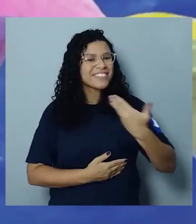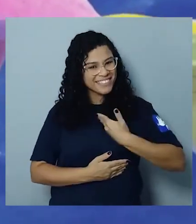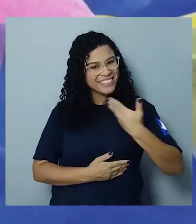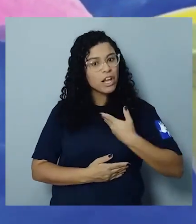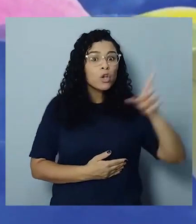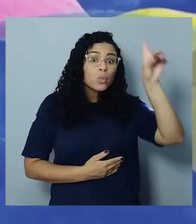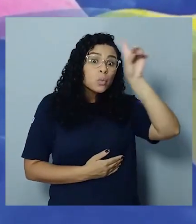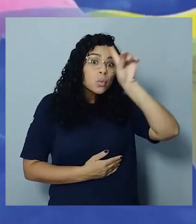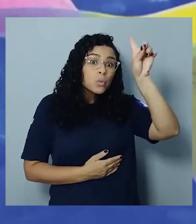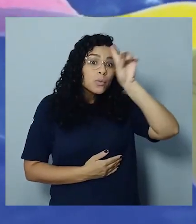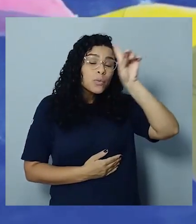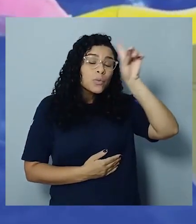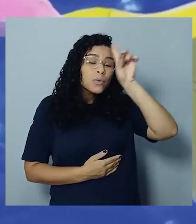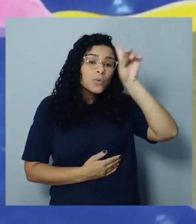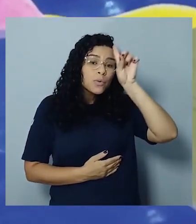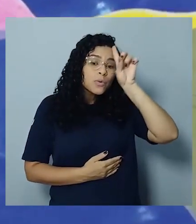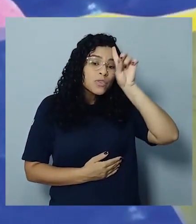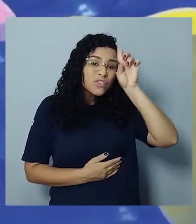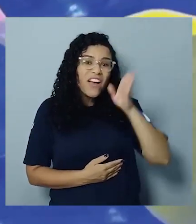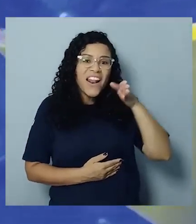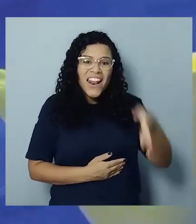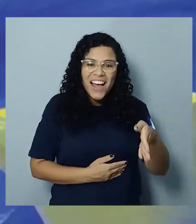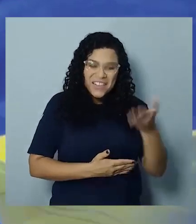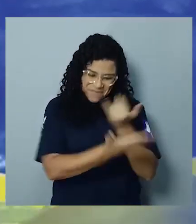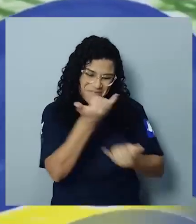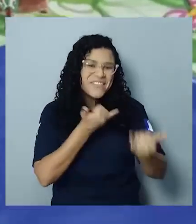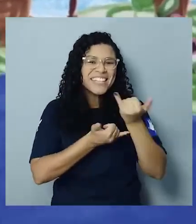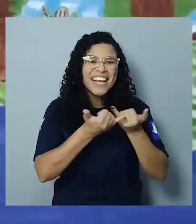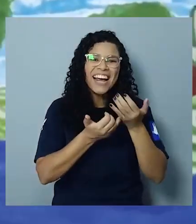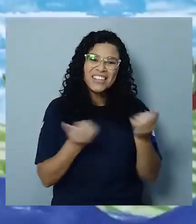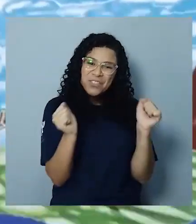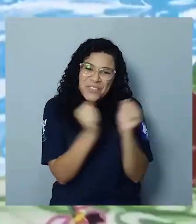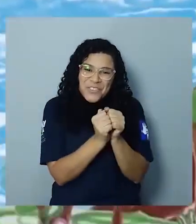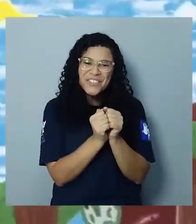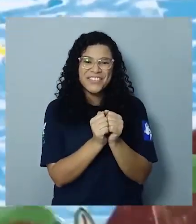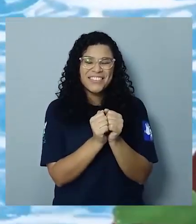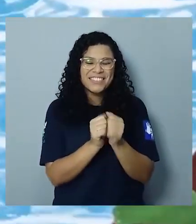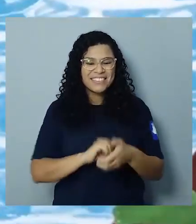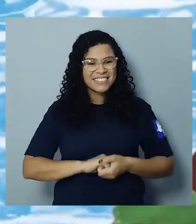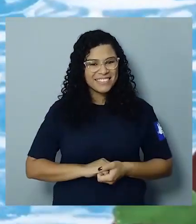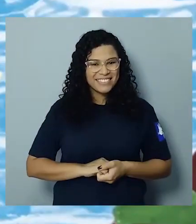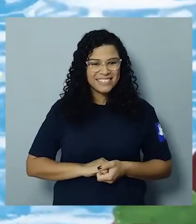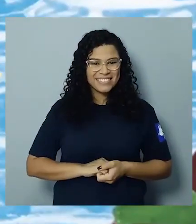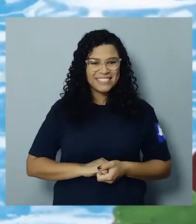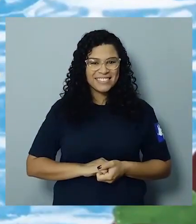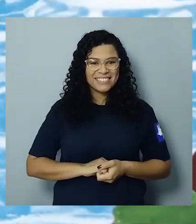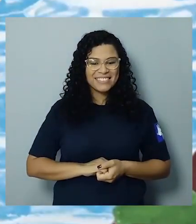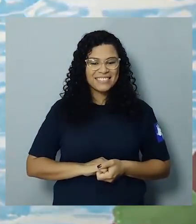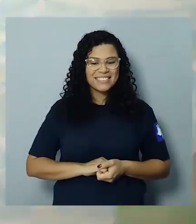tanto do novo amigo que todos os dias e até o Rio para brincar com ele